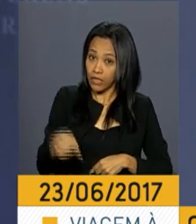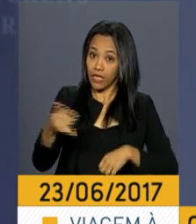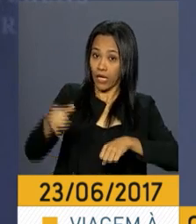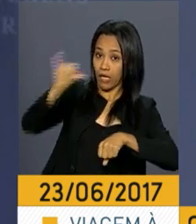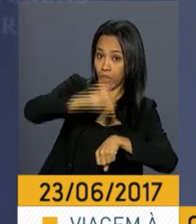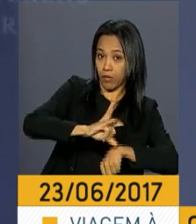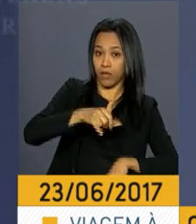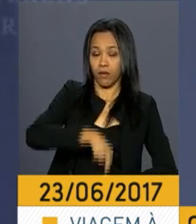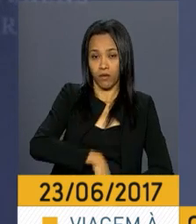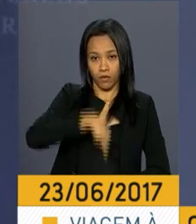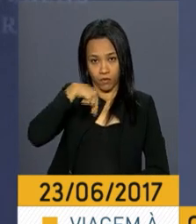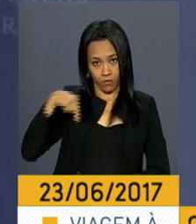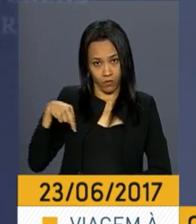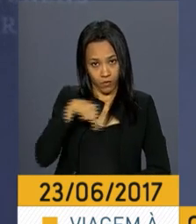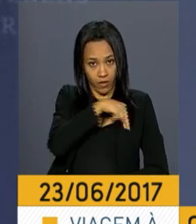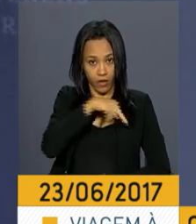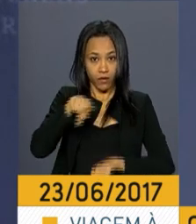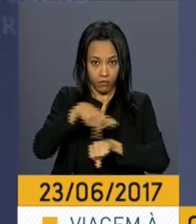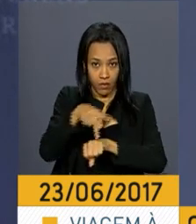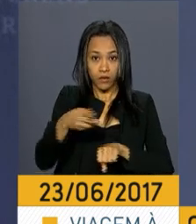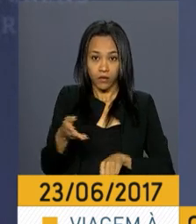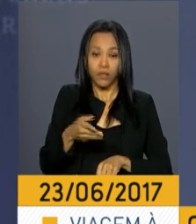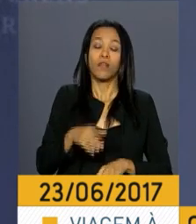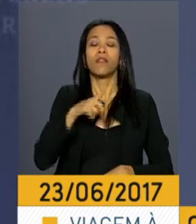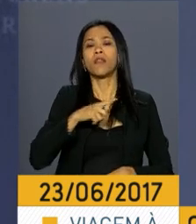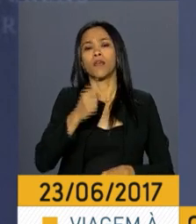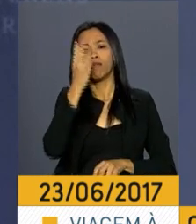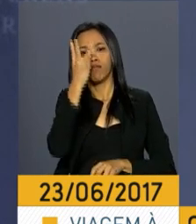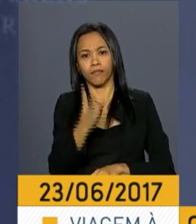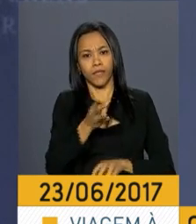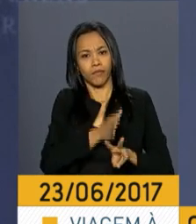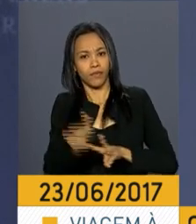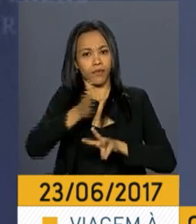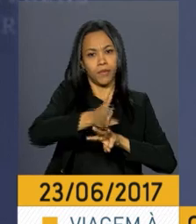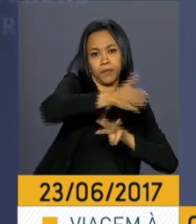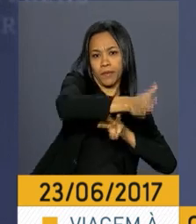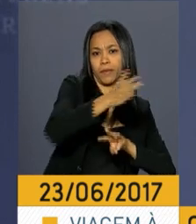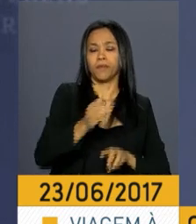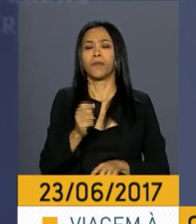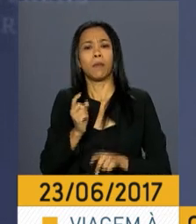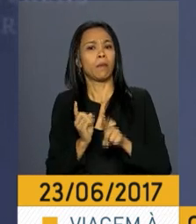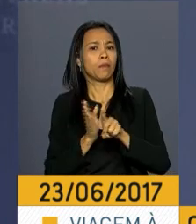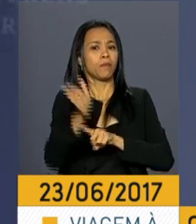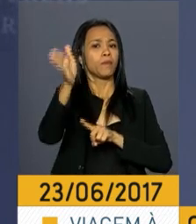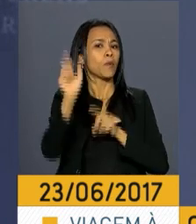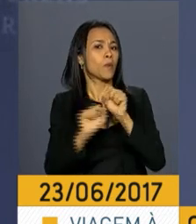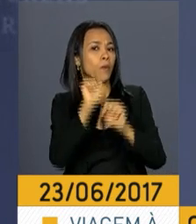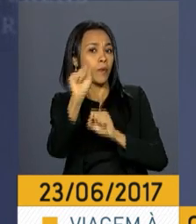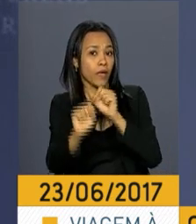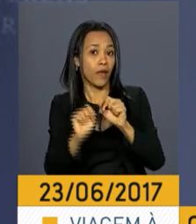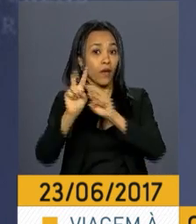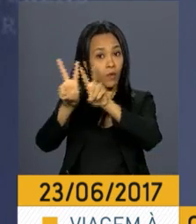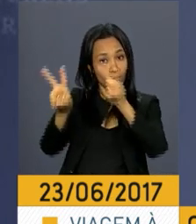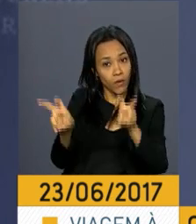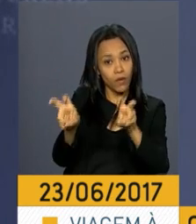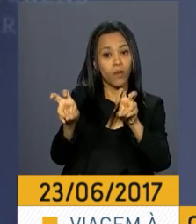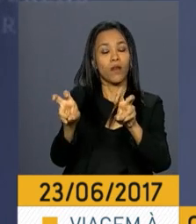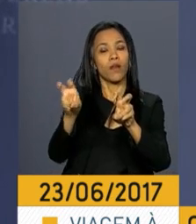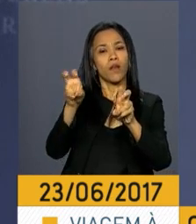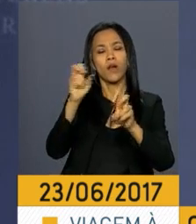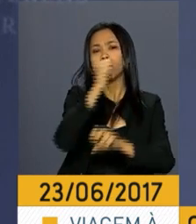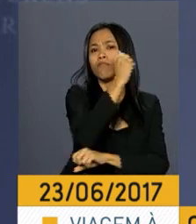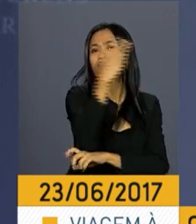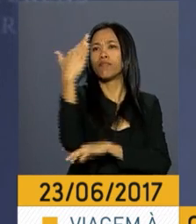ela tem, na verdade, três vertentes principais. A primeira delas, sem dúvida alguma, é a questão do meio ambiente.